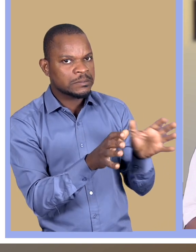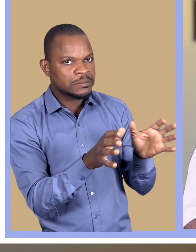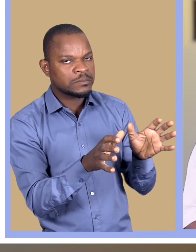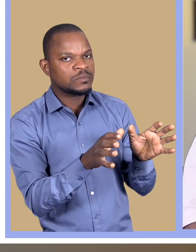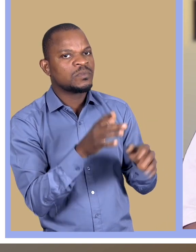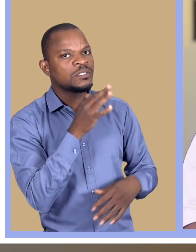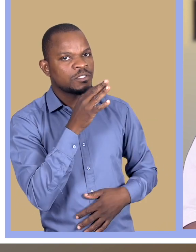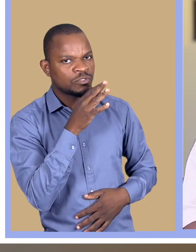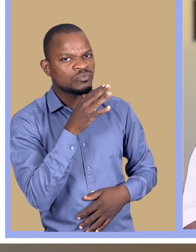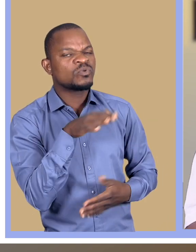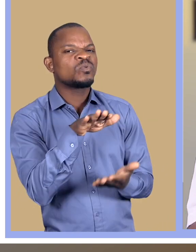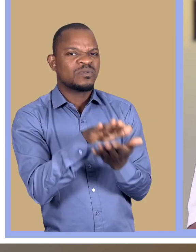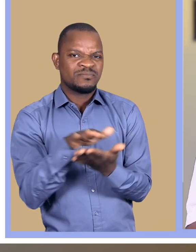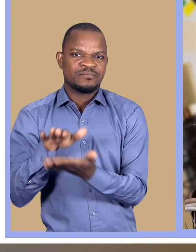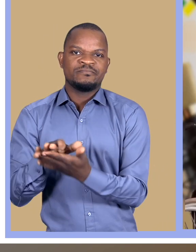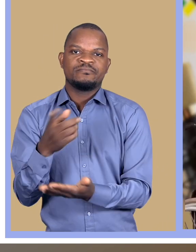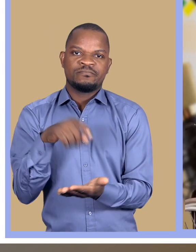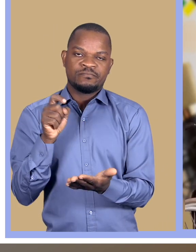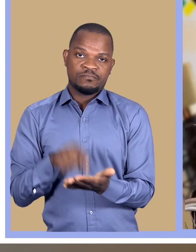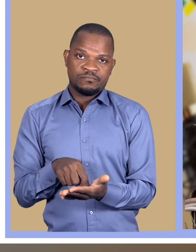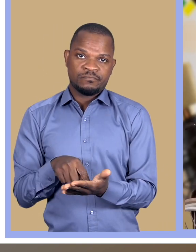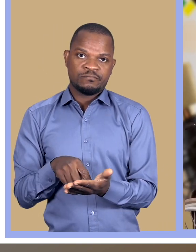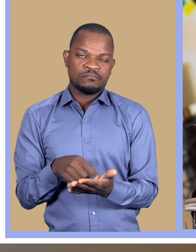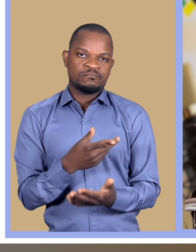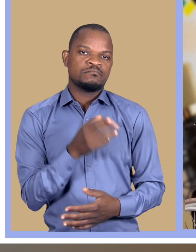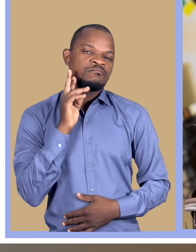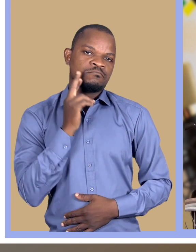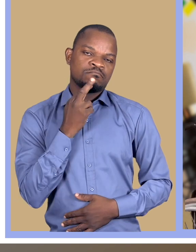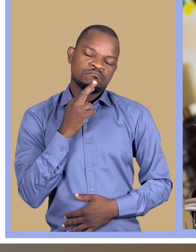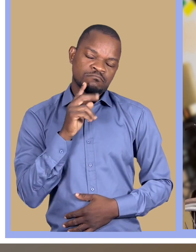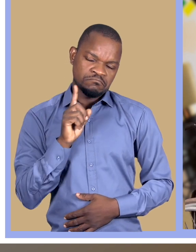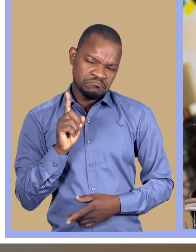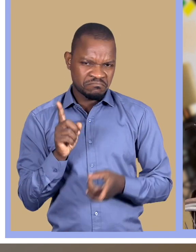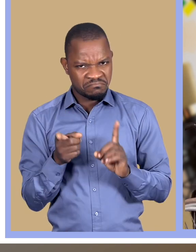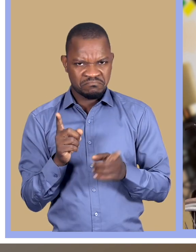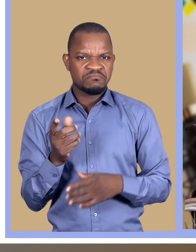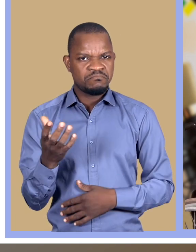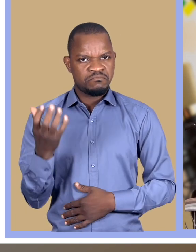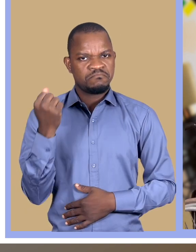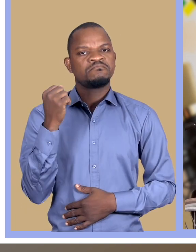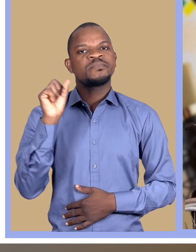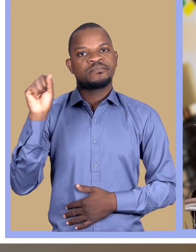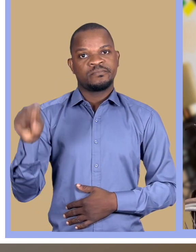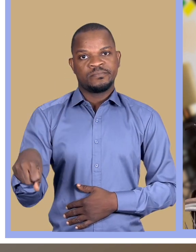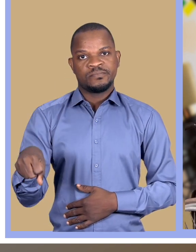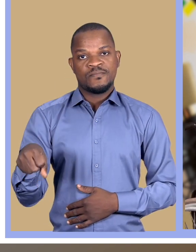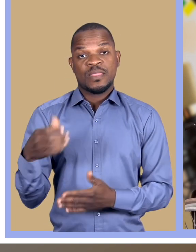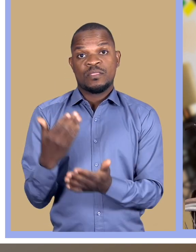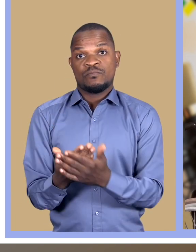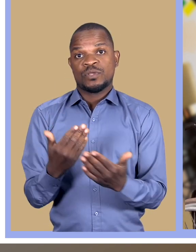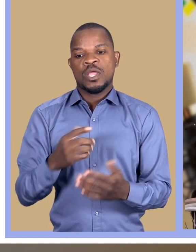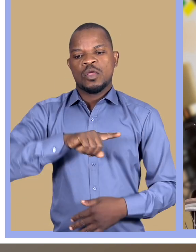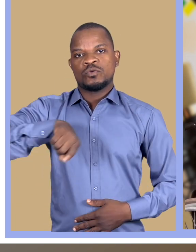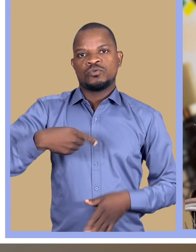de resíduos sólidos a nível das zonas urbanas. É uma possível saída para este problema, porque nós automaticamente